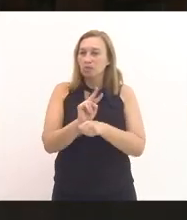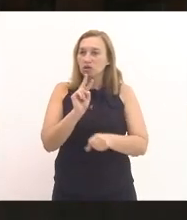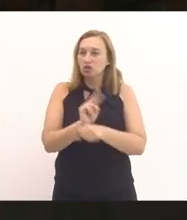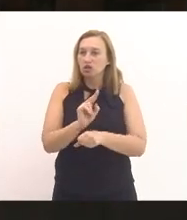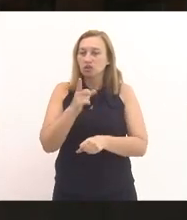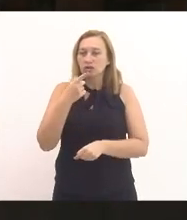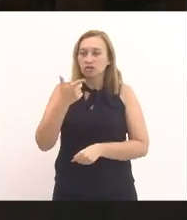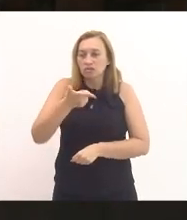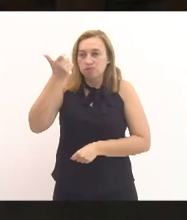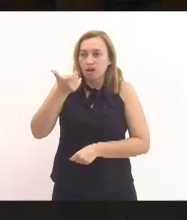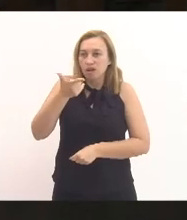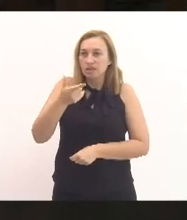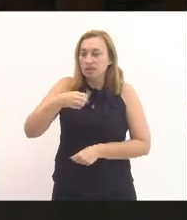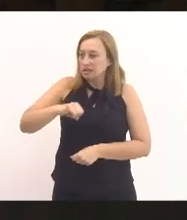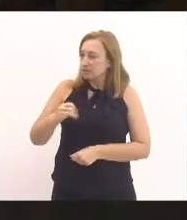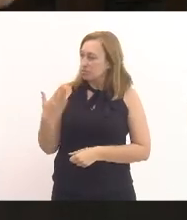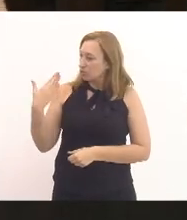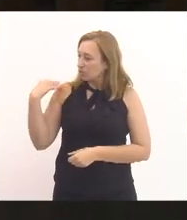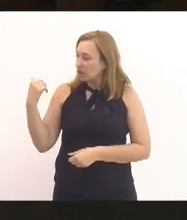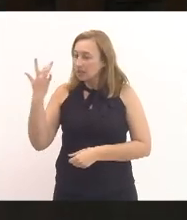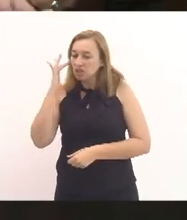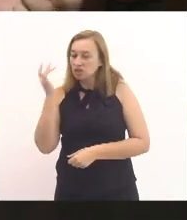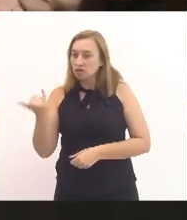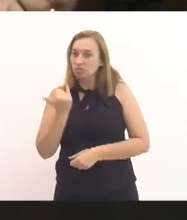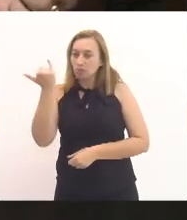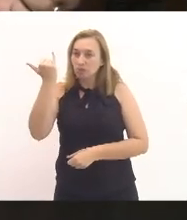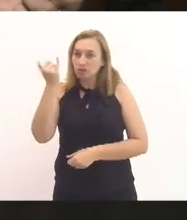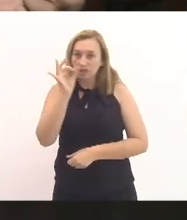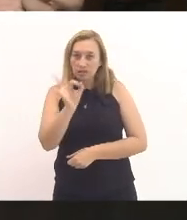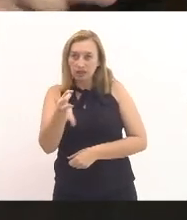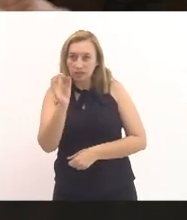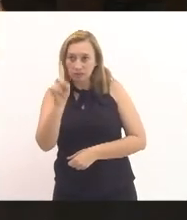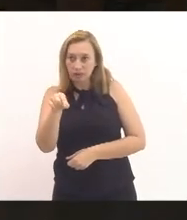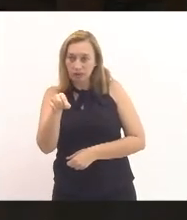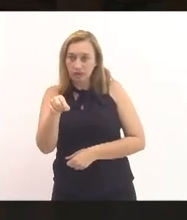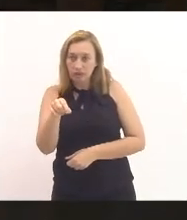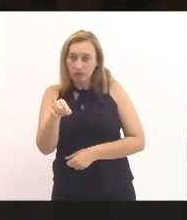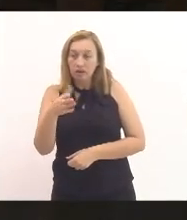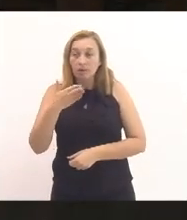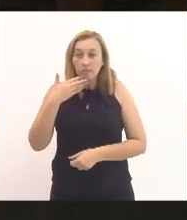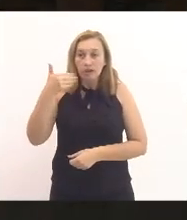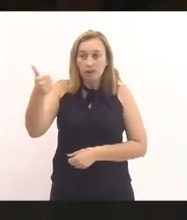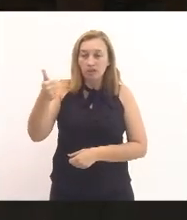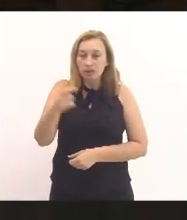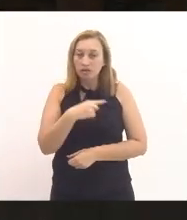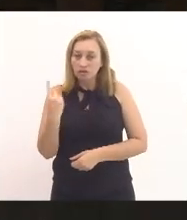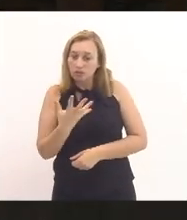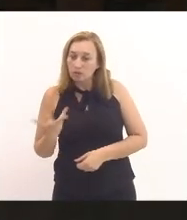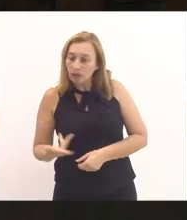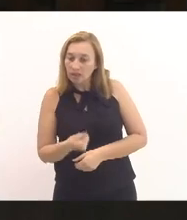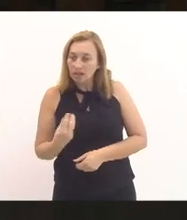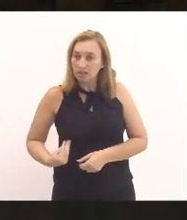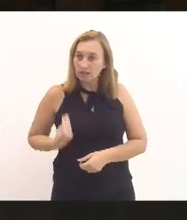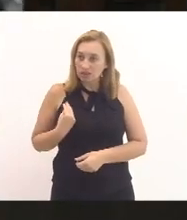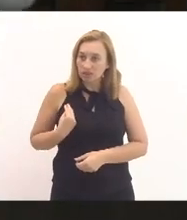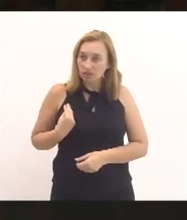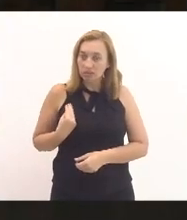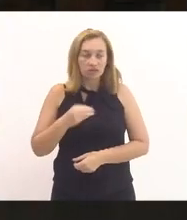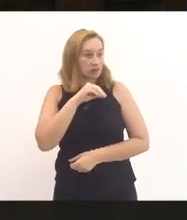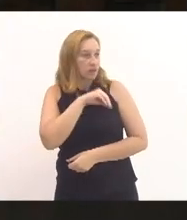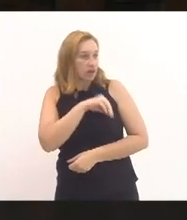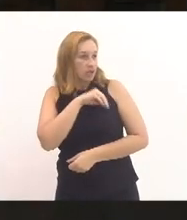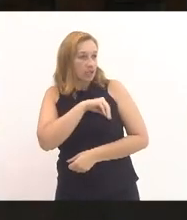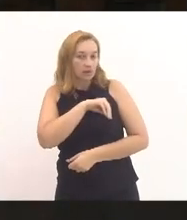é tipo um lado nós achamos importante de fato é a melhora da nossa qualidade de vida e da questão